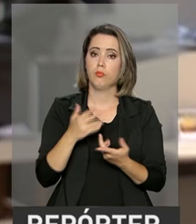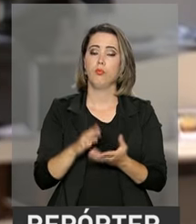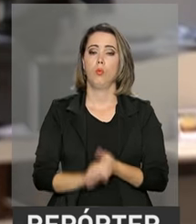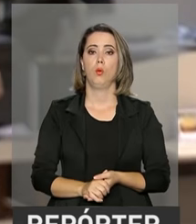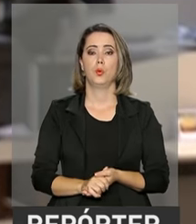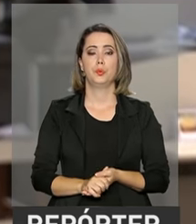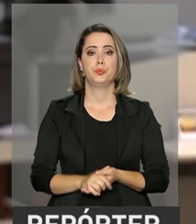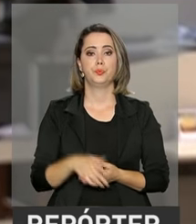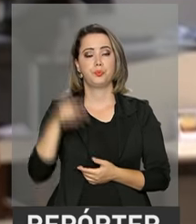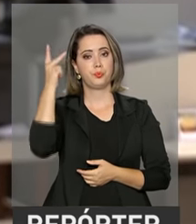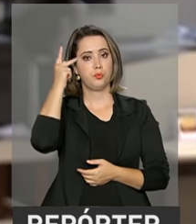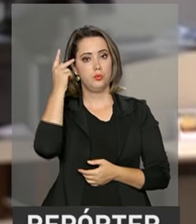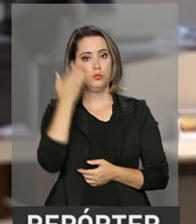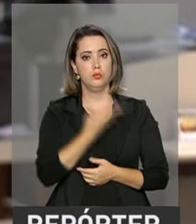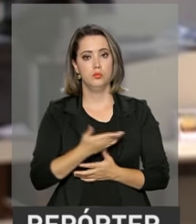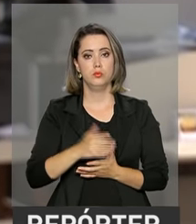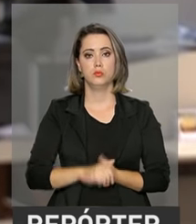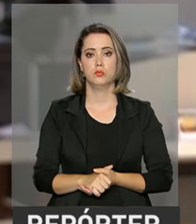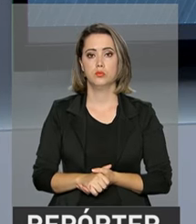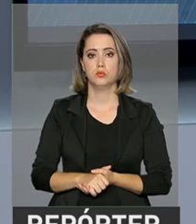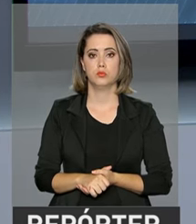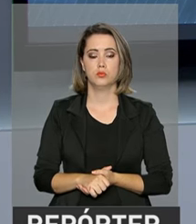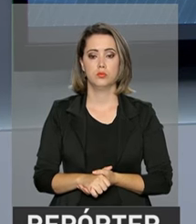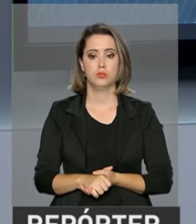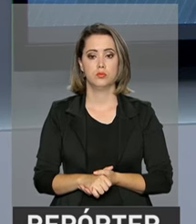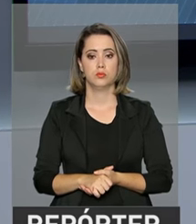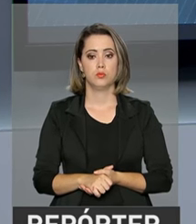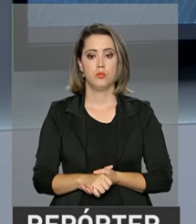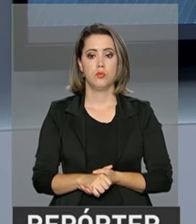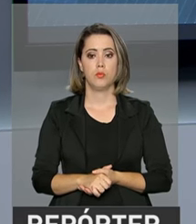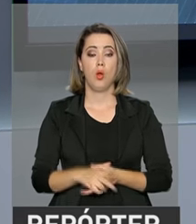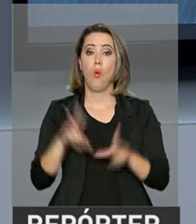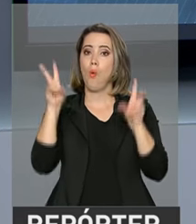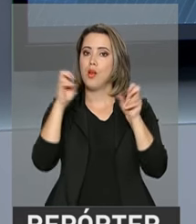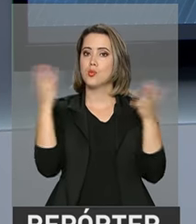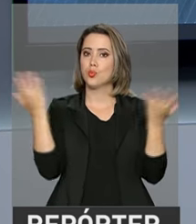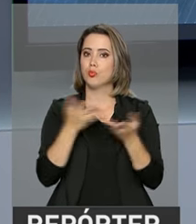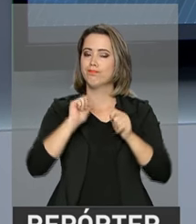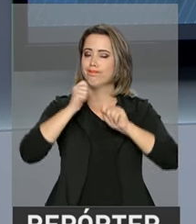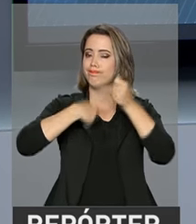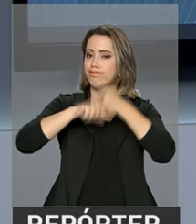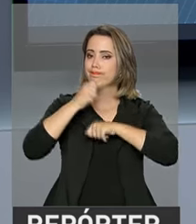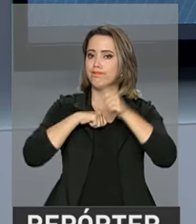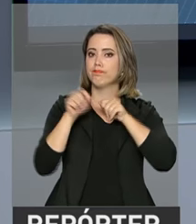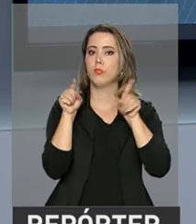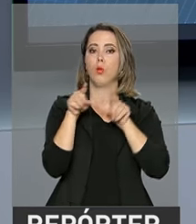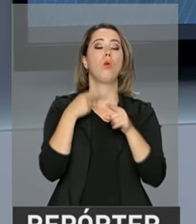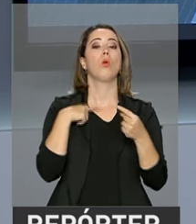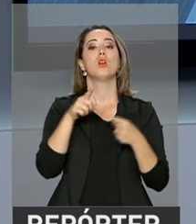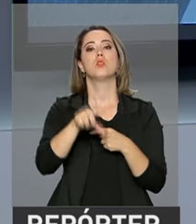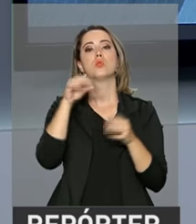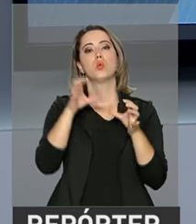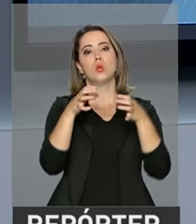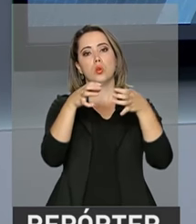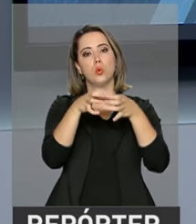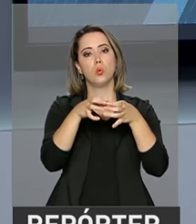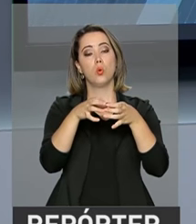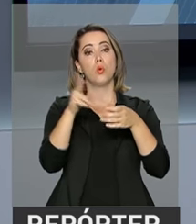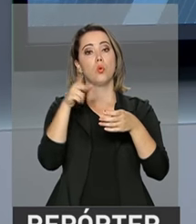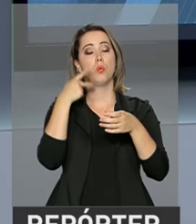de são paulo josé luiz filho o assunto agora é economia com a decisão do comitê de política